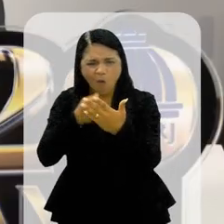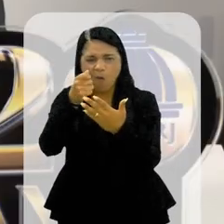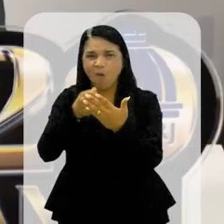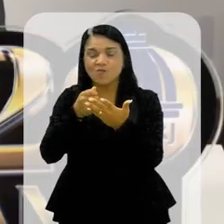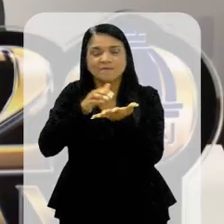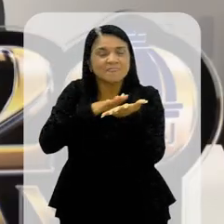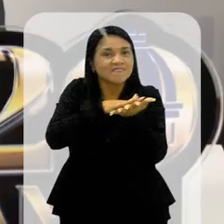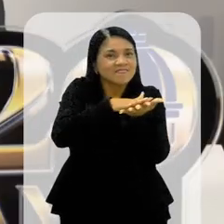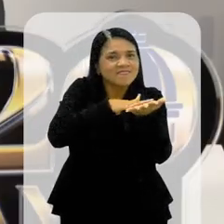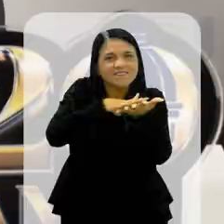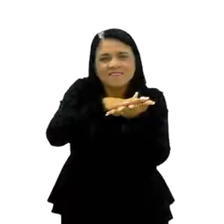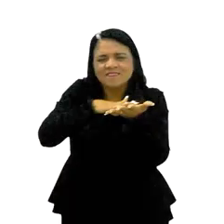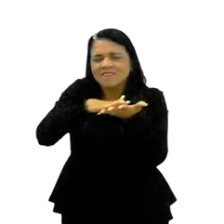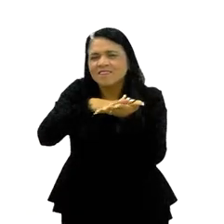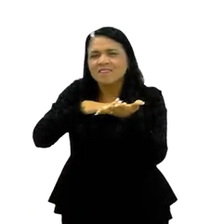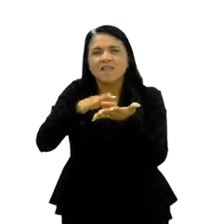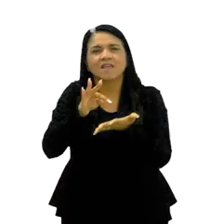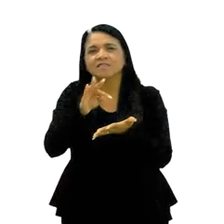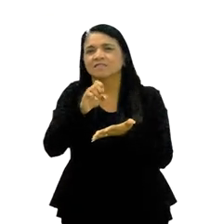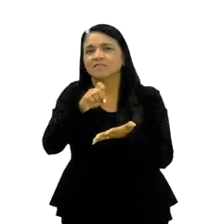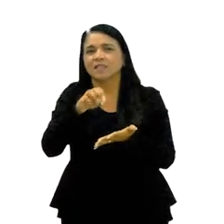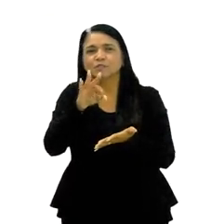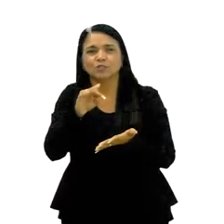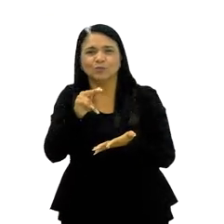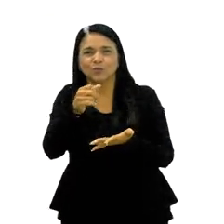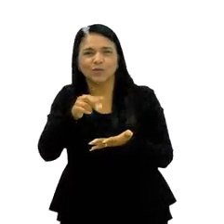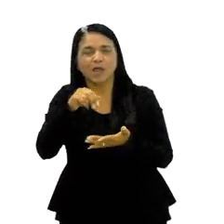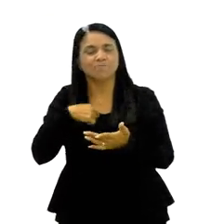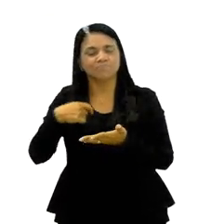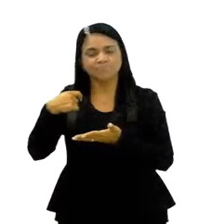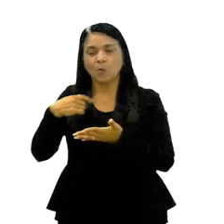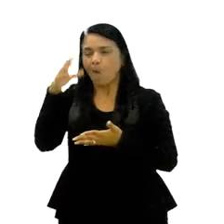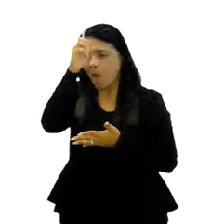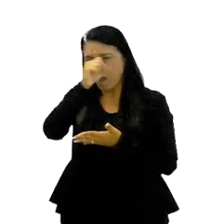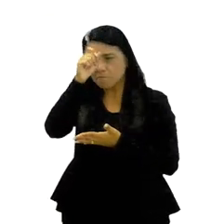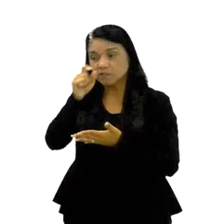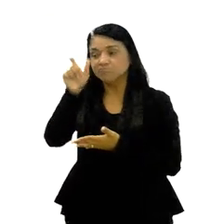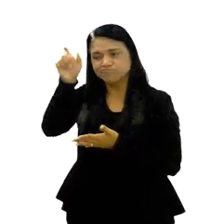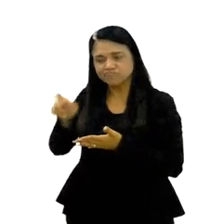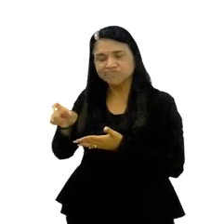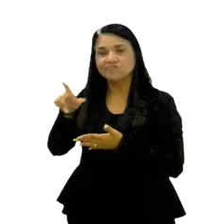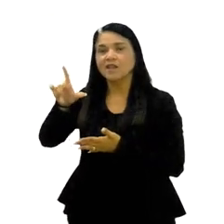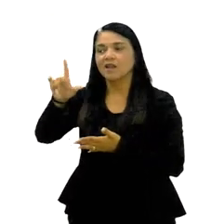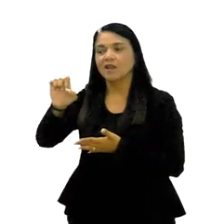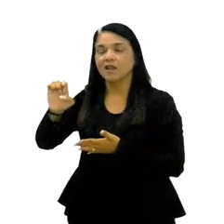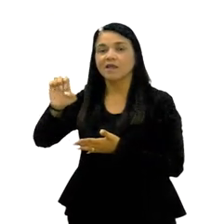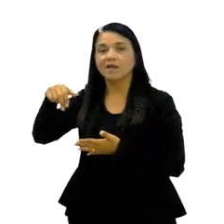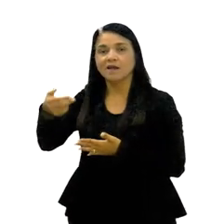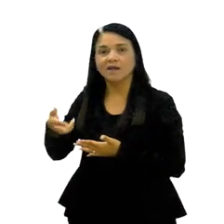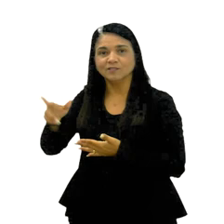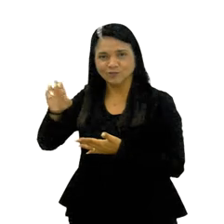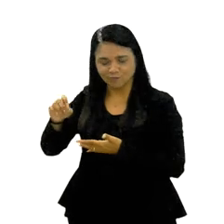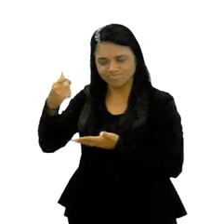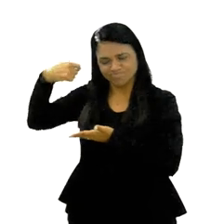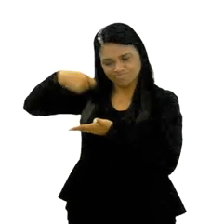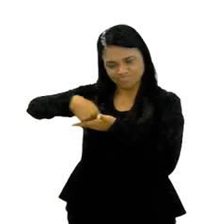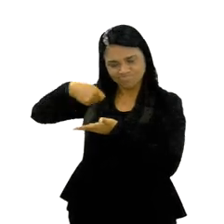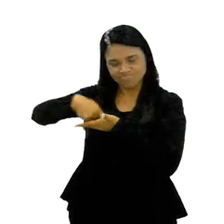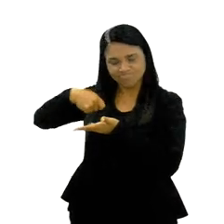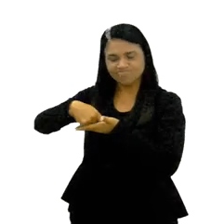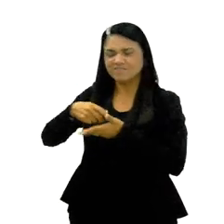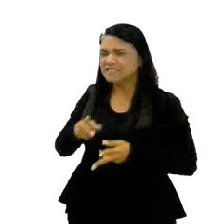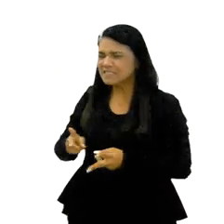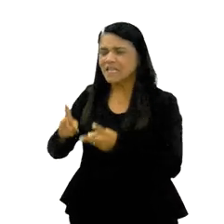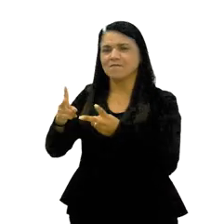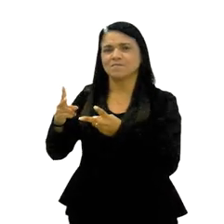rolo, porque isso dá textura na peça, isso dá textura. Mas isso é uma cobrança que eu vim aprender também com o Leandro. Então, por que que eu vou mencionar ele aqui algumas